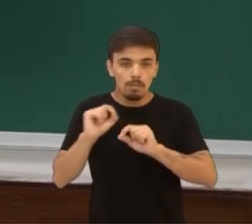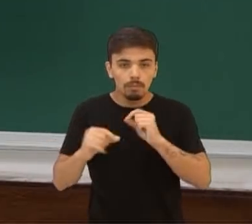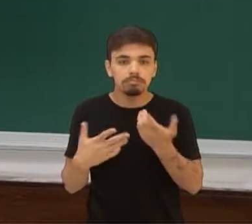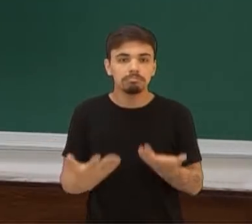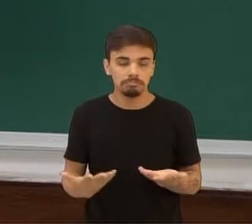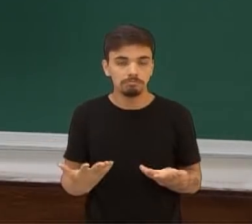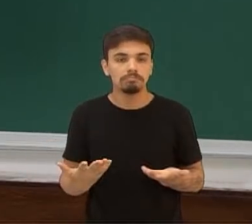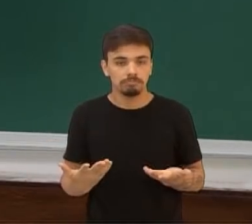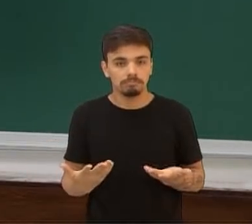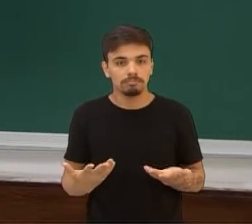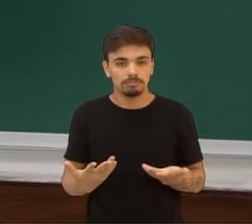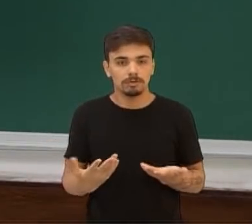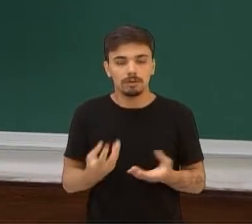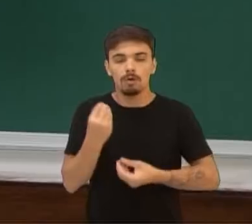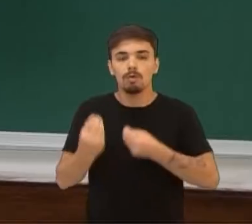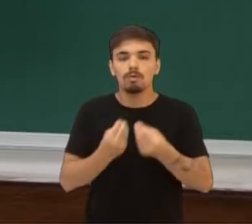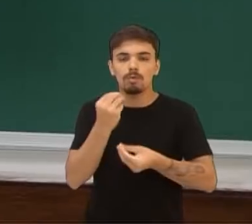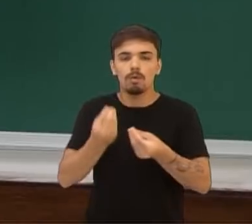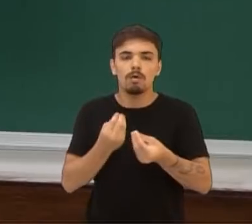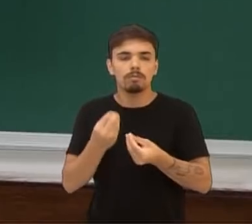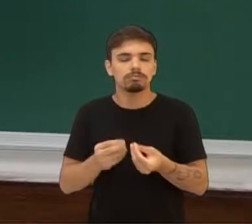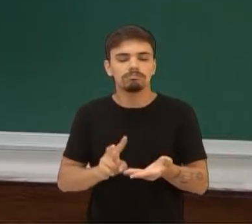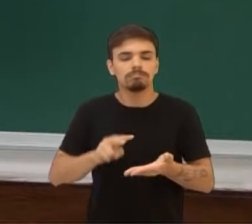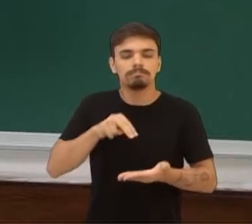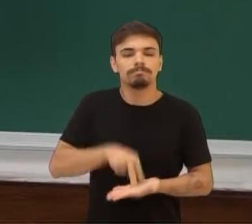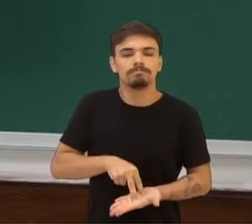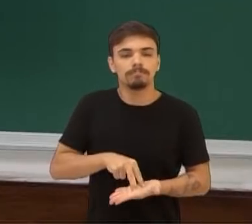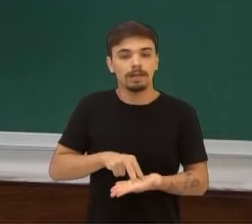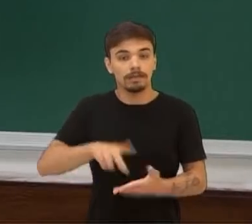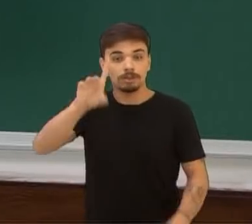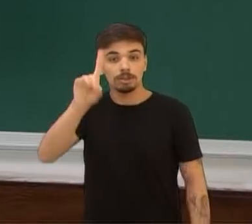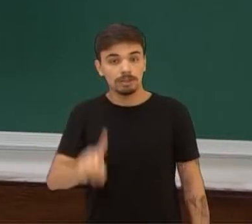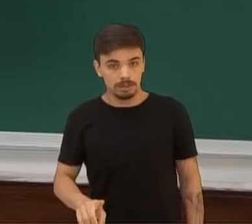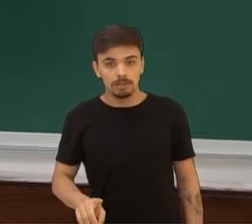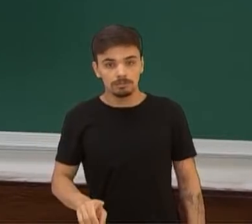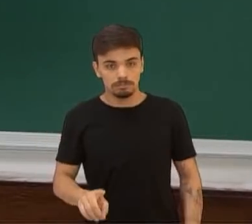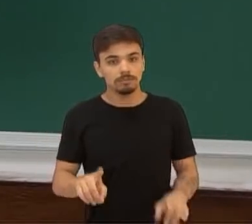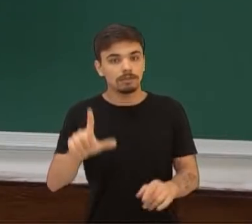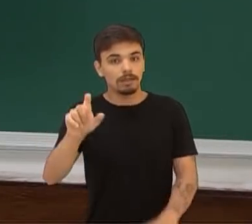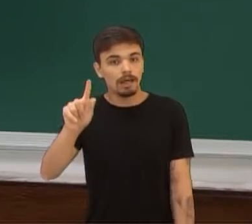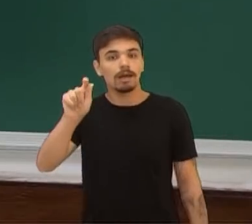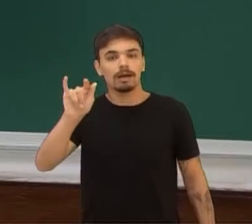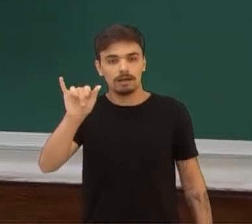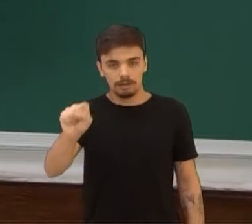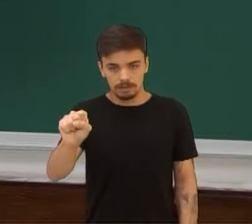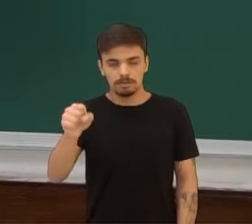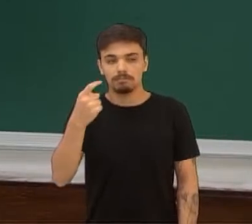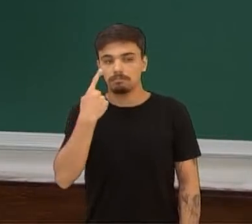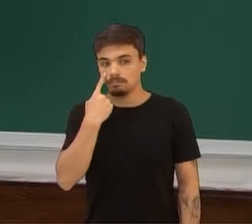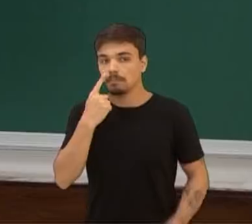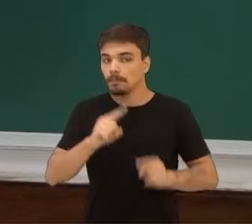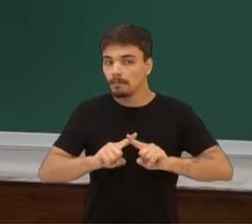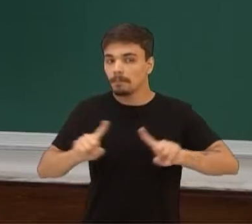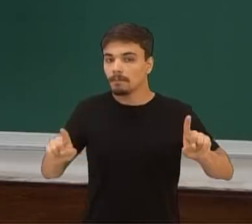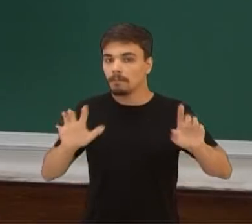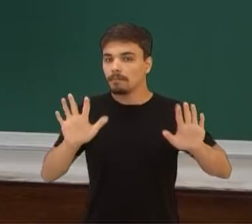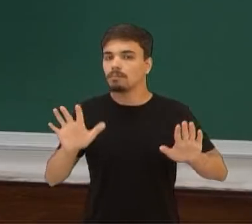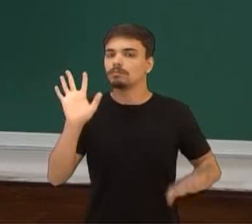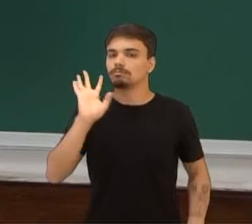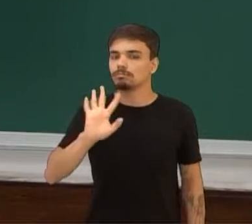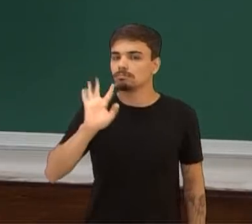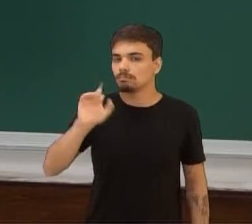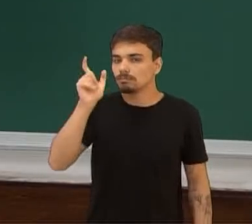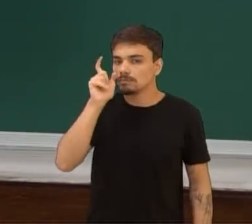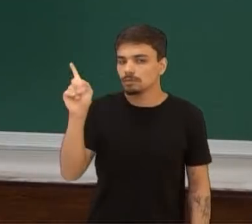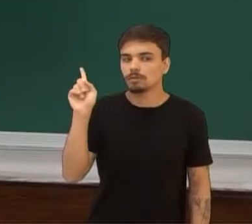como eles vão poder se estabelecer, direitos legais. Mas, veja só que coisa